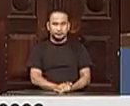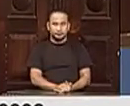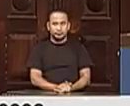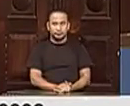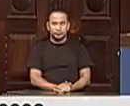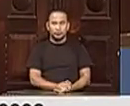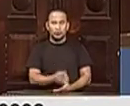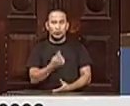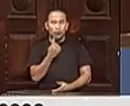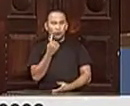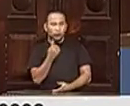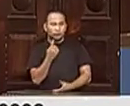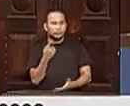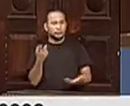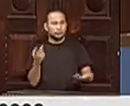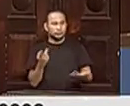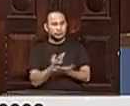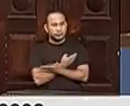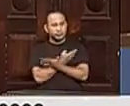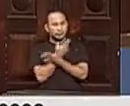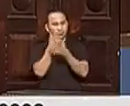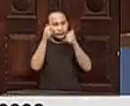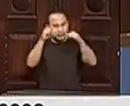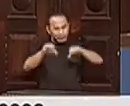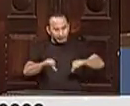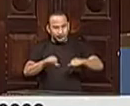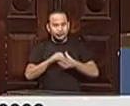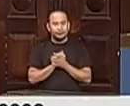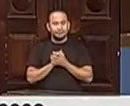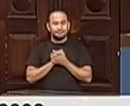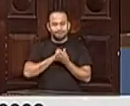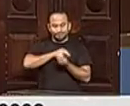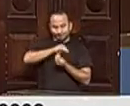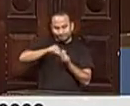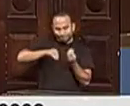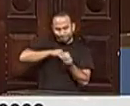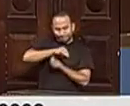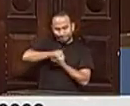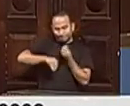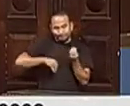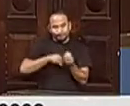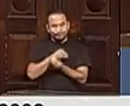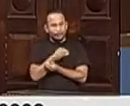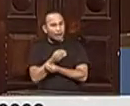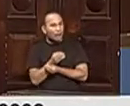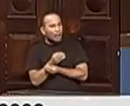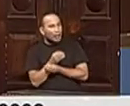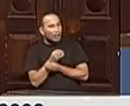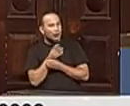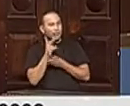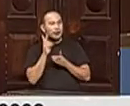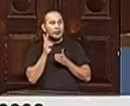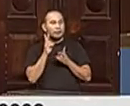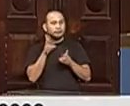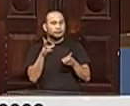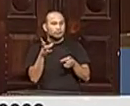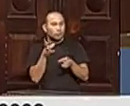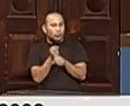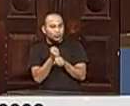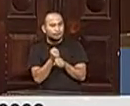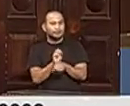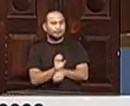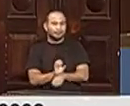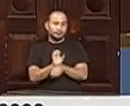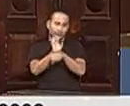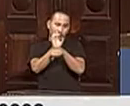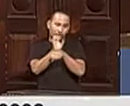um dos episódios dessa crise envolve diretamente o Tribunal de Contas do Estado. Pois